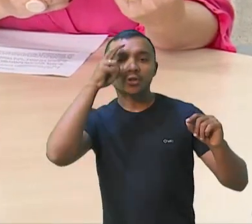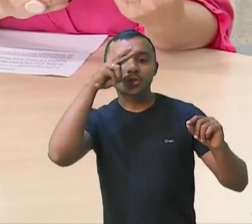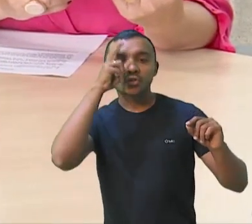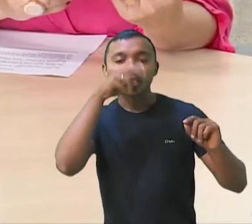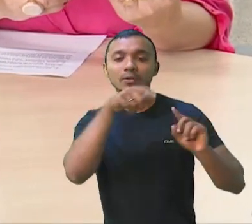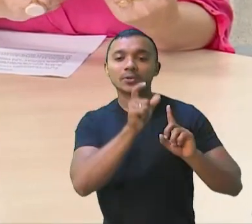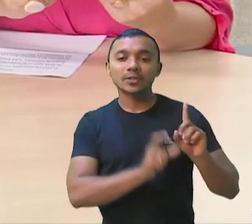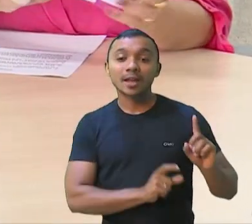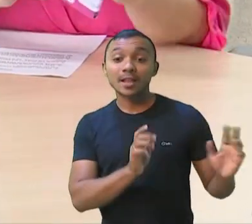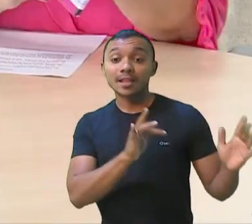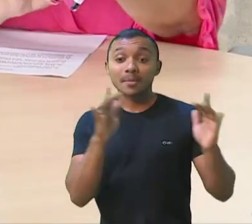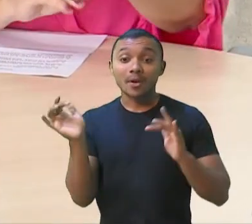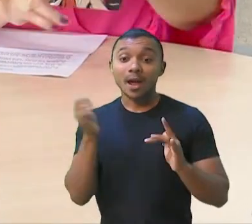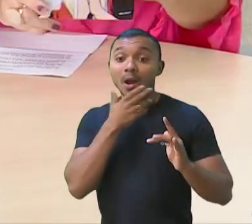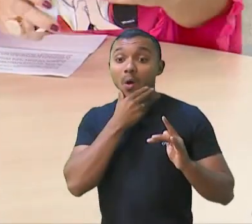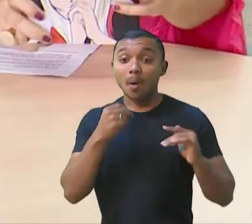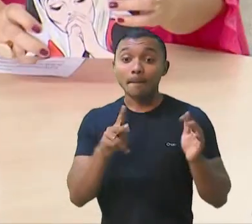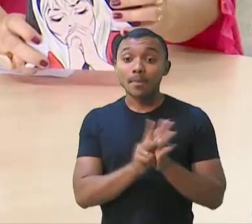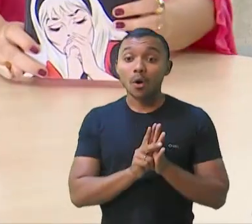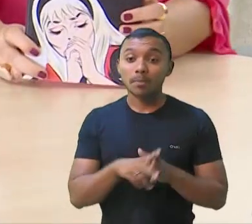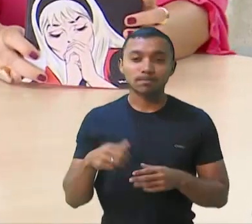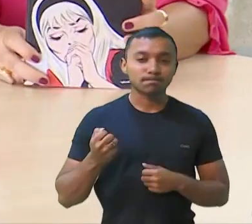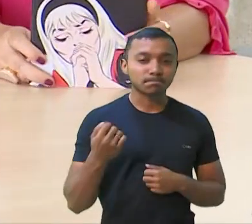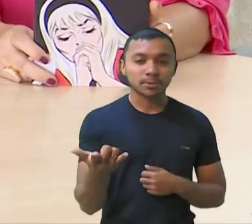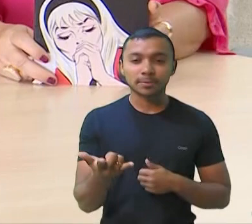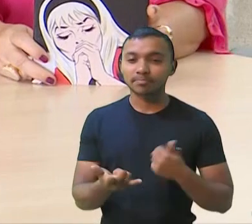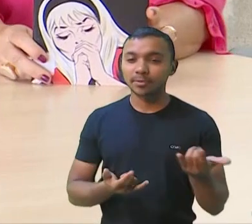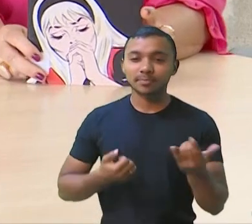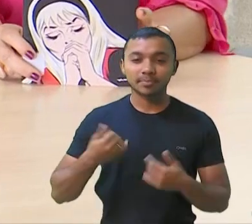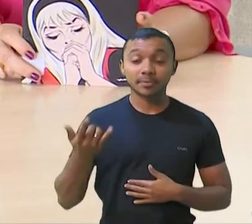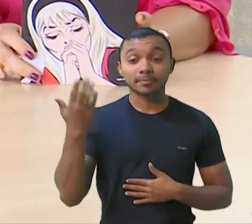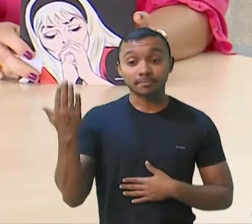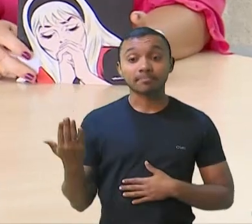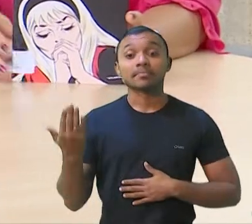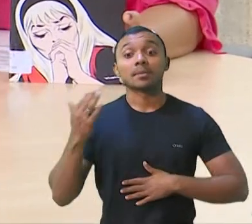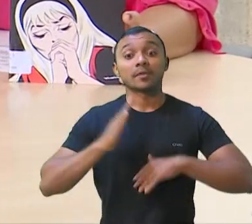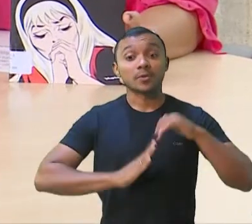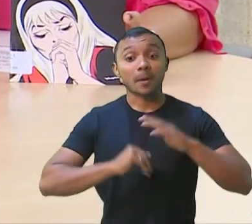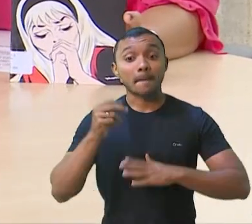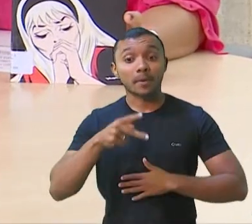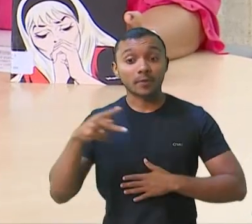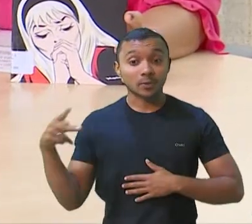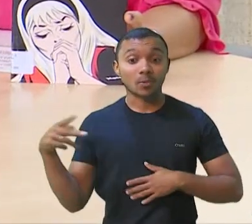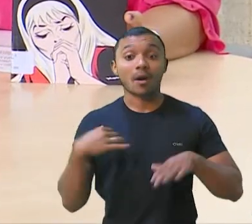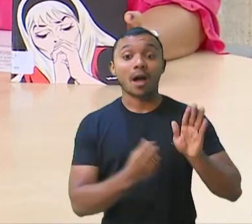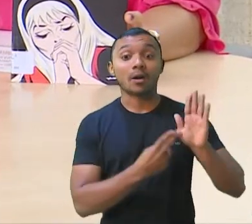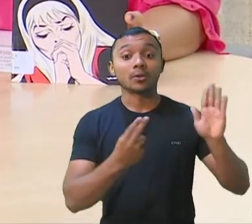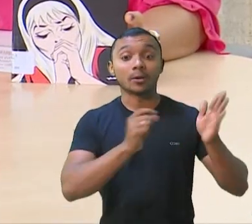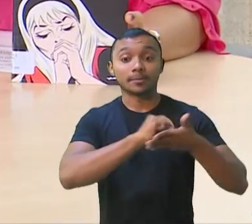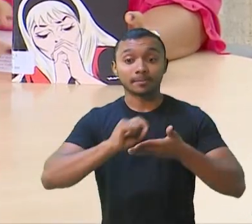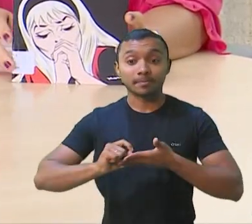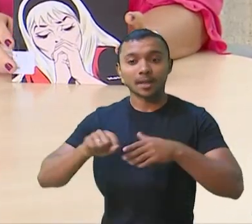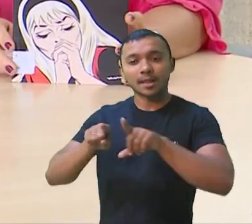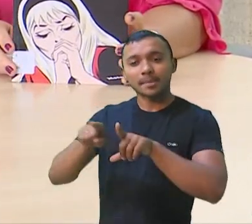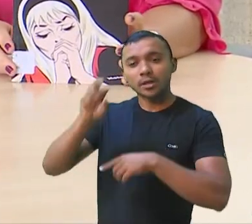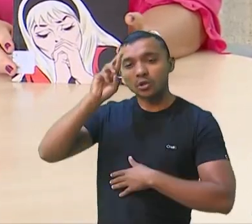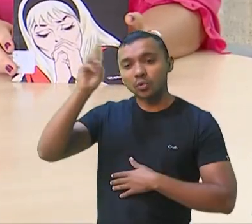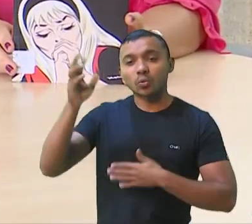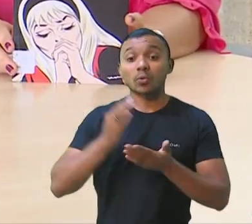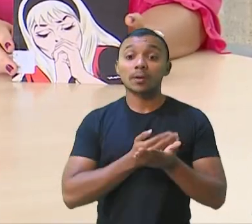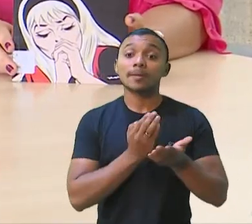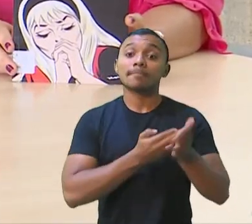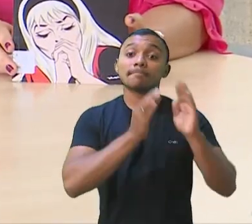do Homem-Aranha, do pesquisador, professor e também diretor da